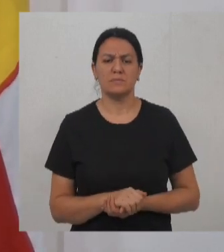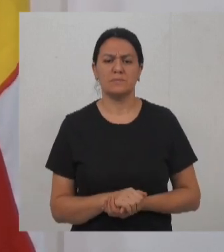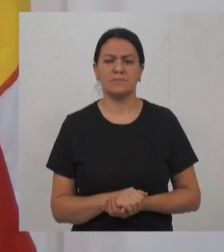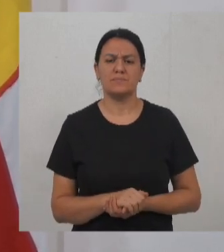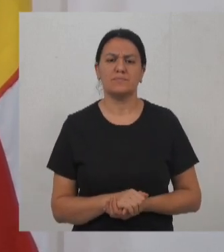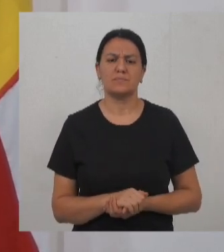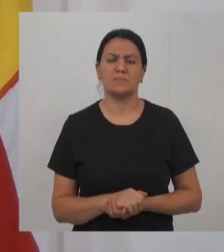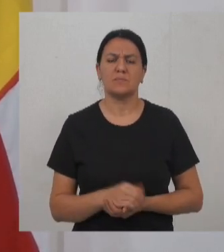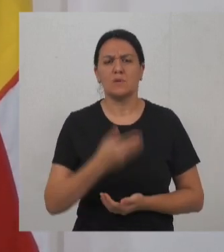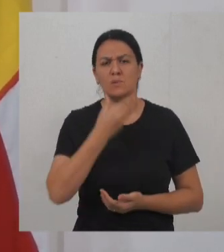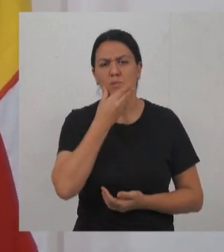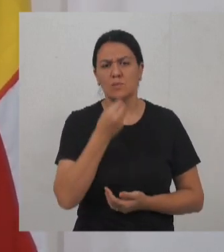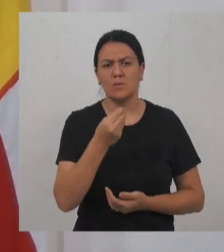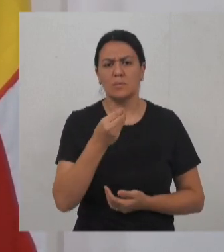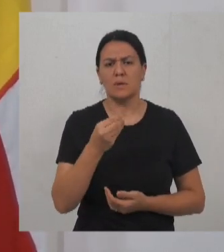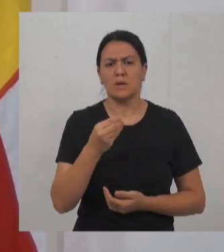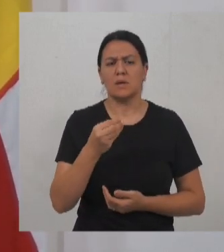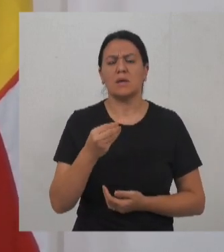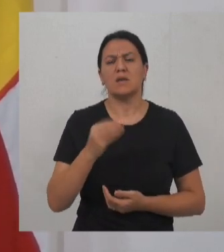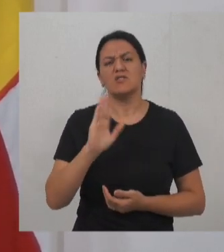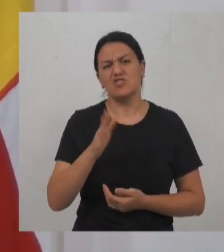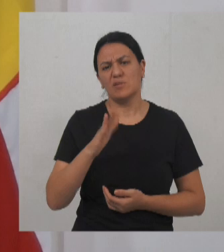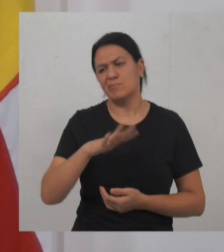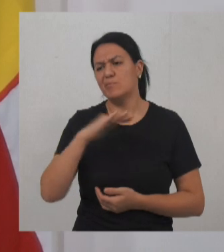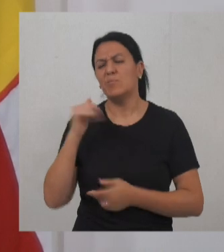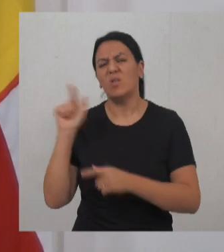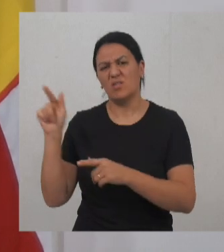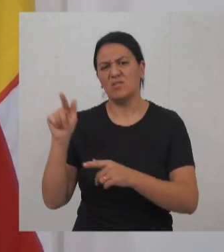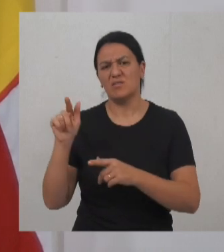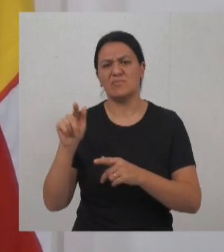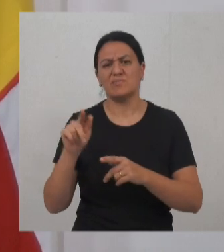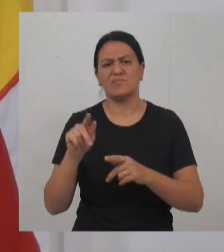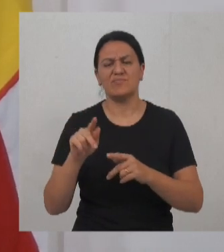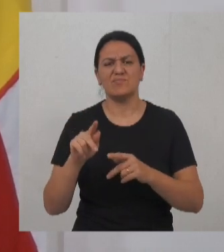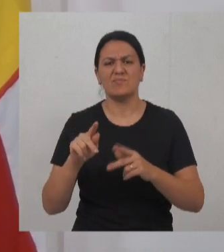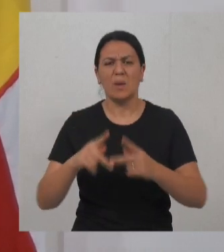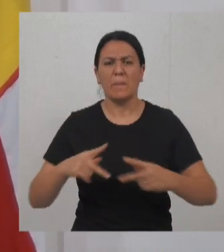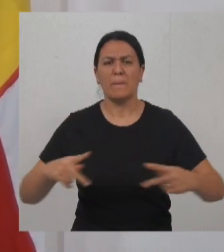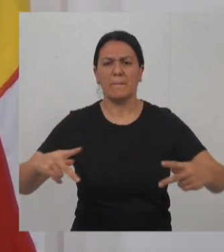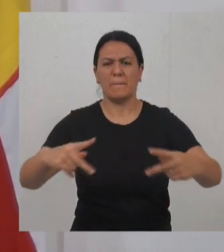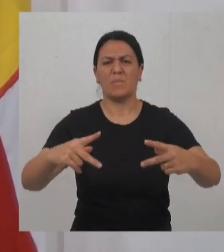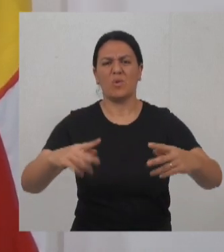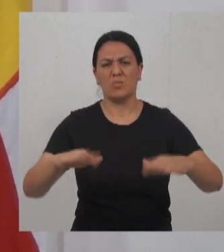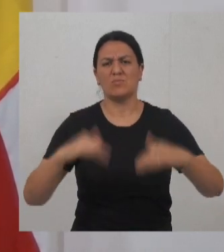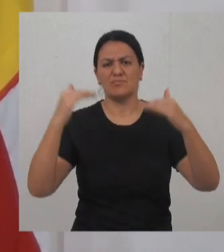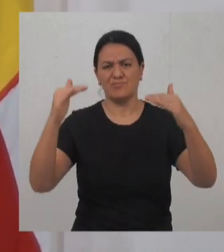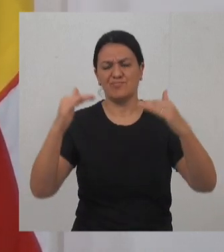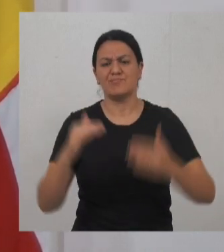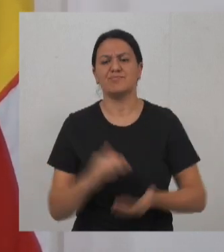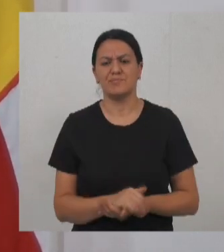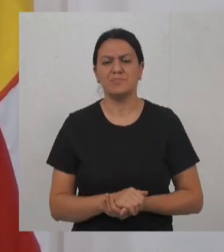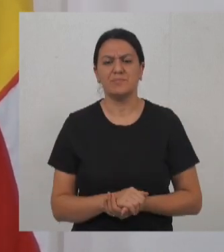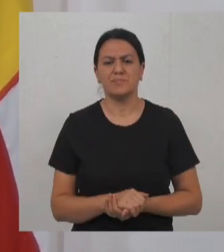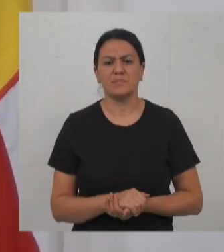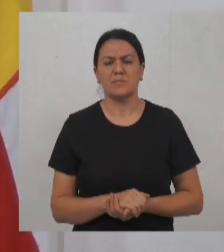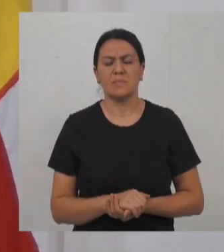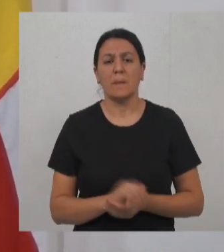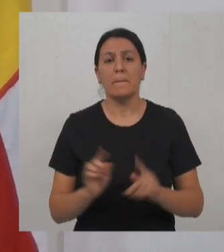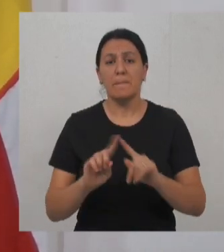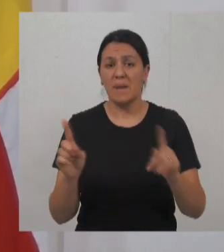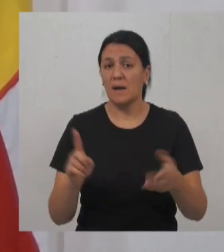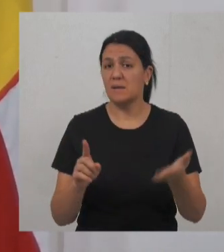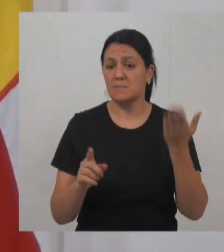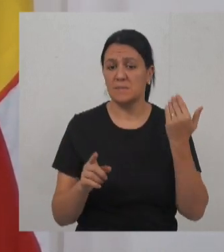infelizmente um acidente trágico o levou, mas era um promotor também de honrar. E, naquela ocasião,